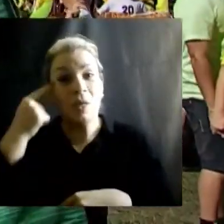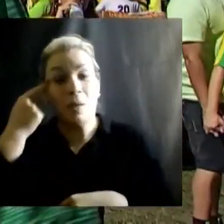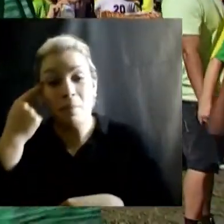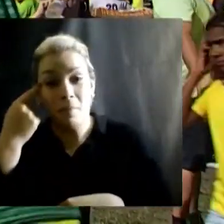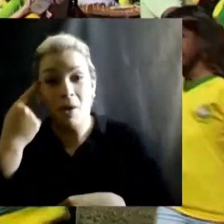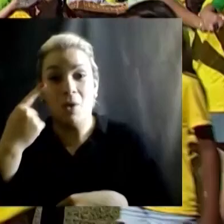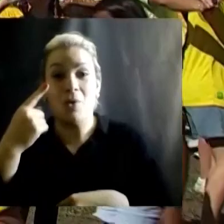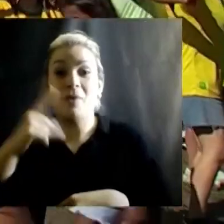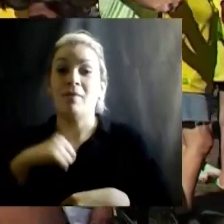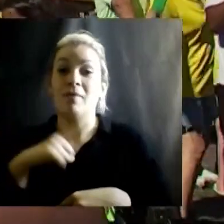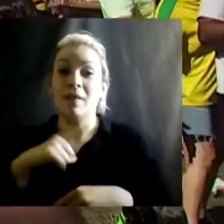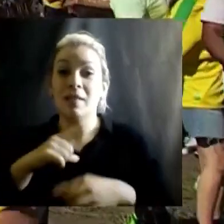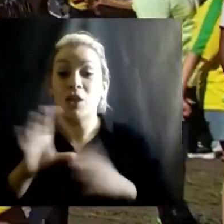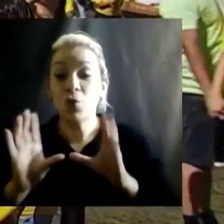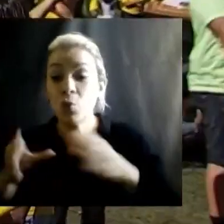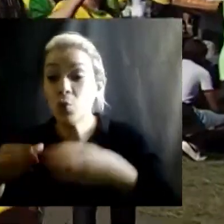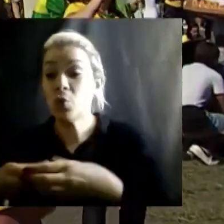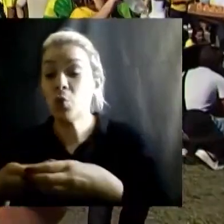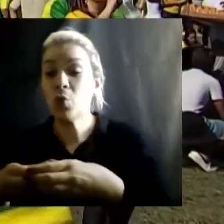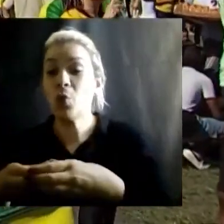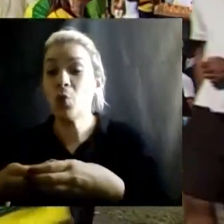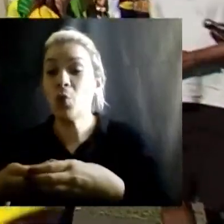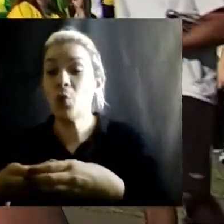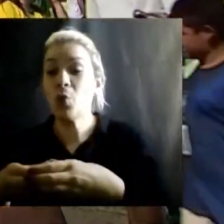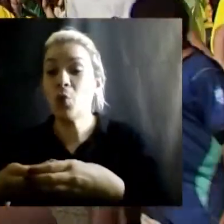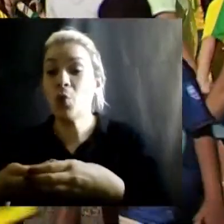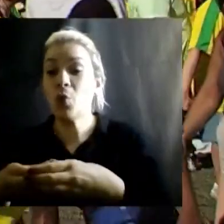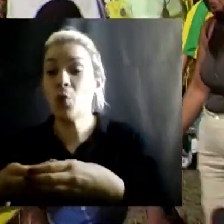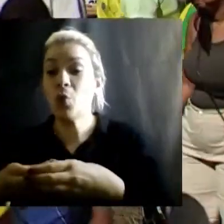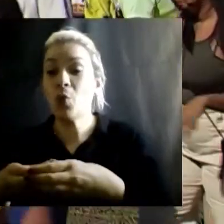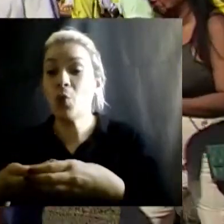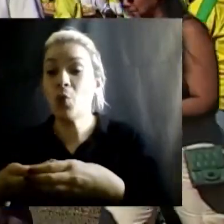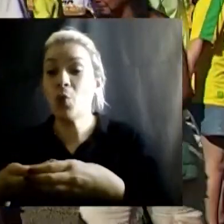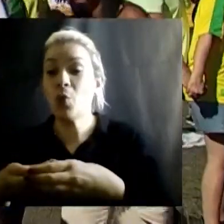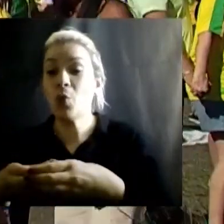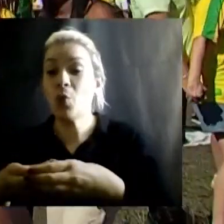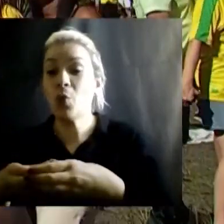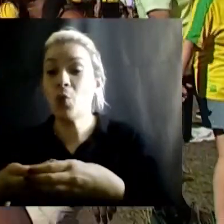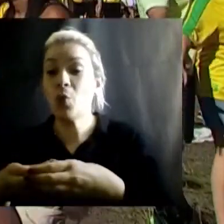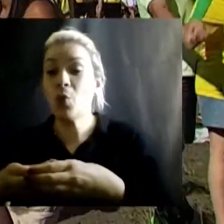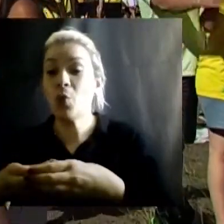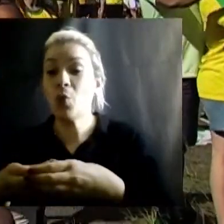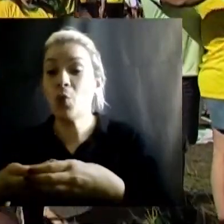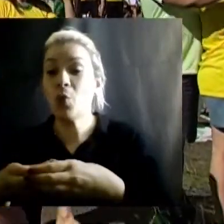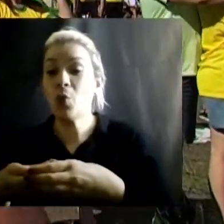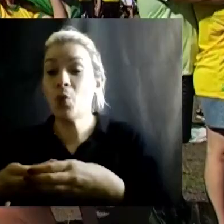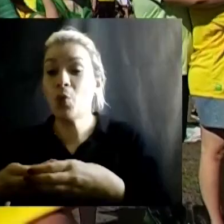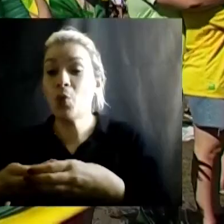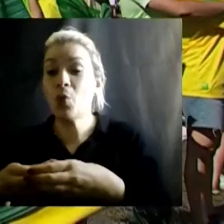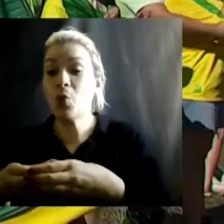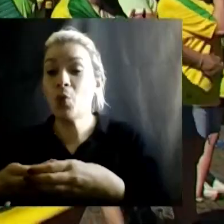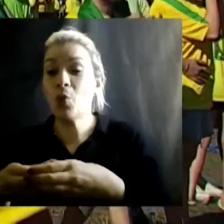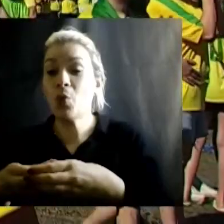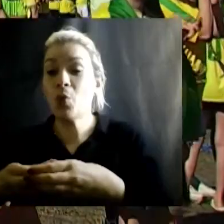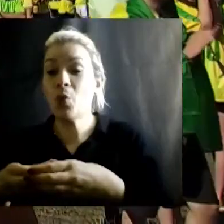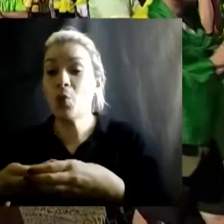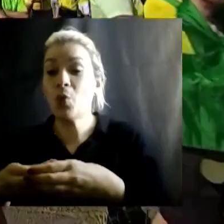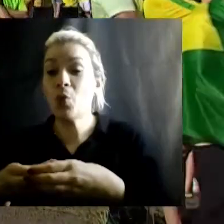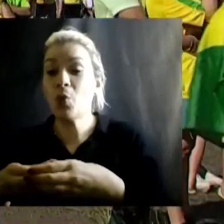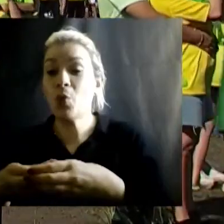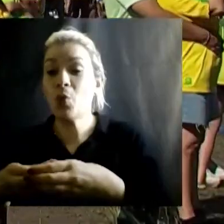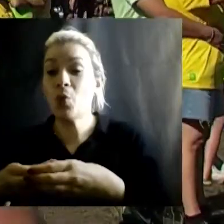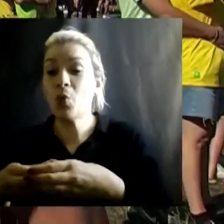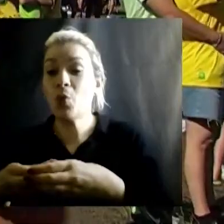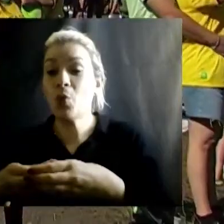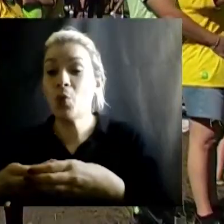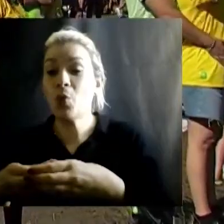um preparo físico fantástico. Eles correm 90 minutos, Então não vai ser um jogo fácil, mas o Brasil vai ganhar. Vai ser